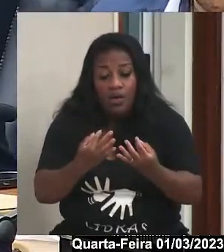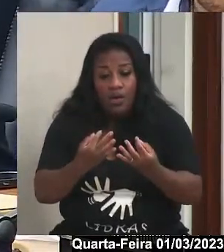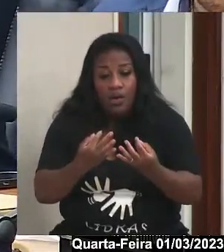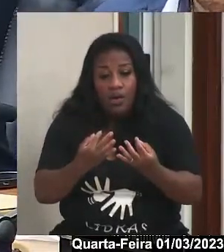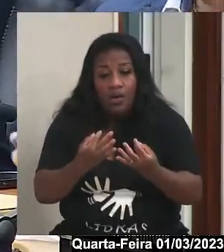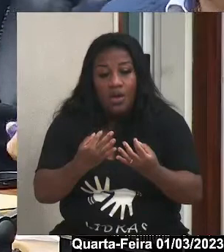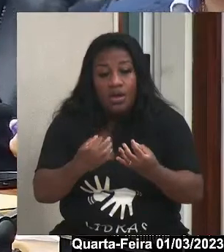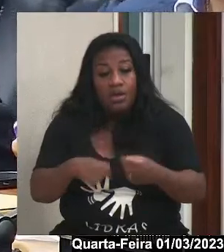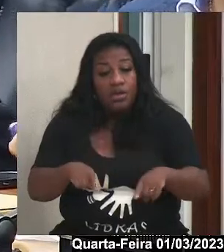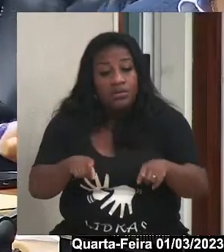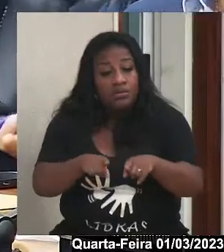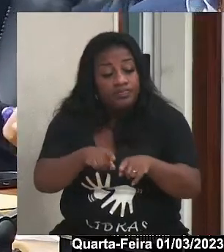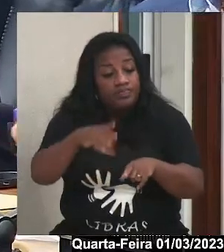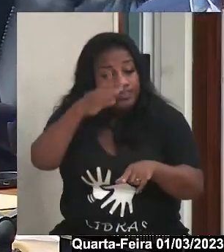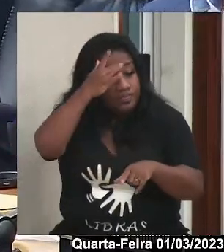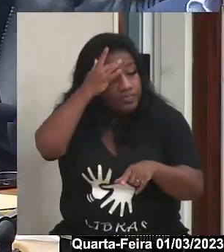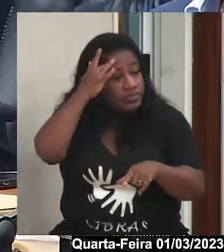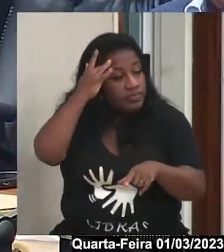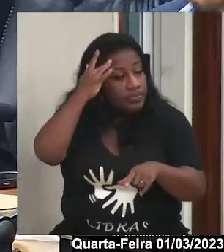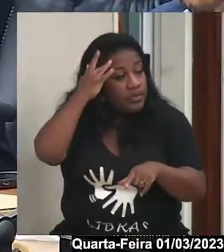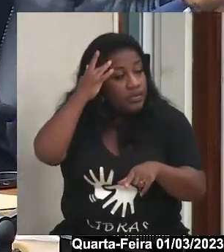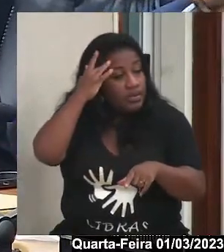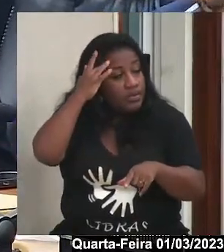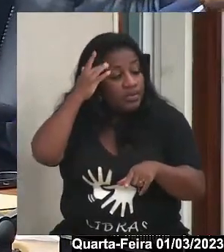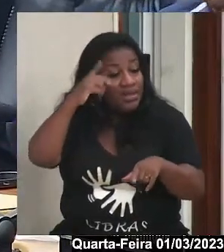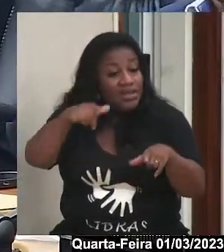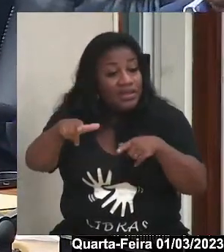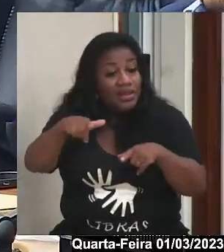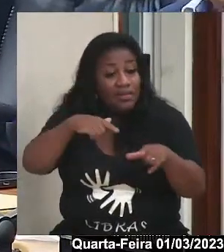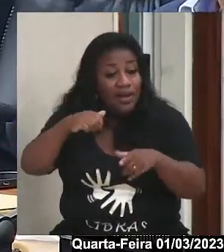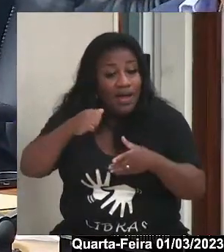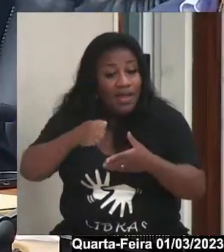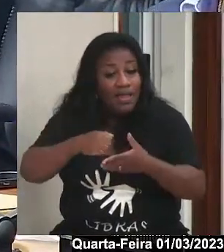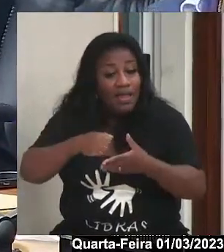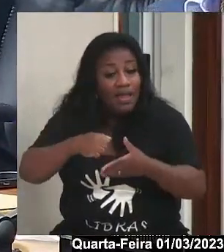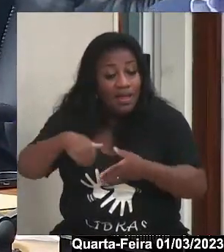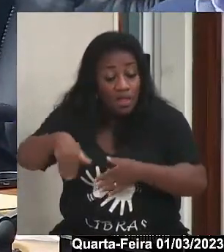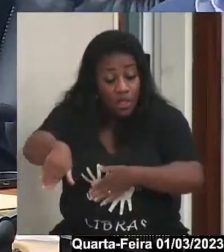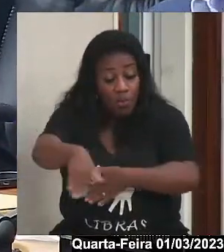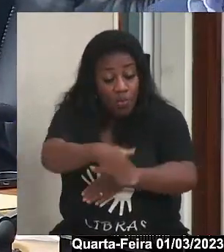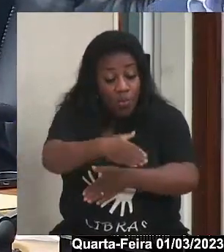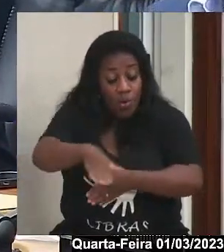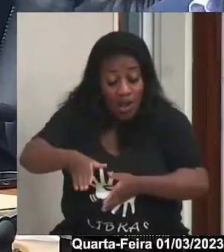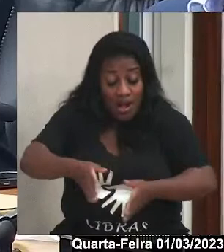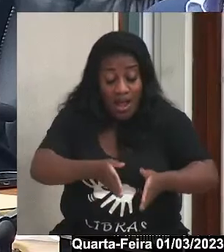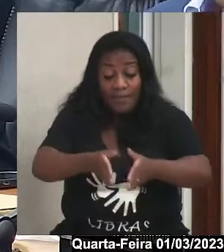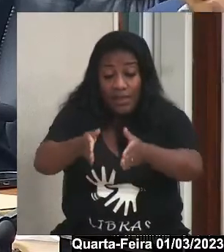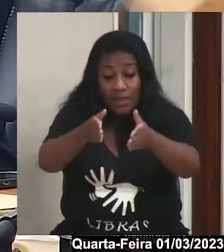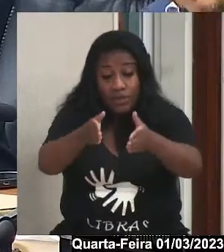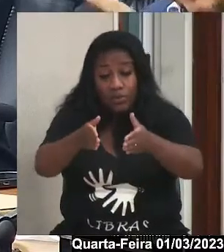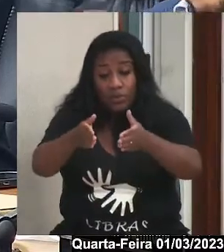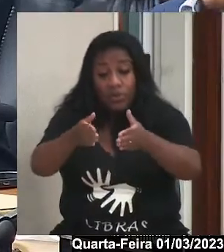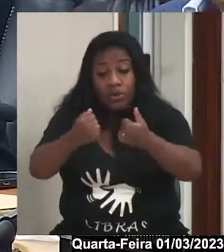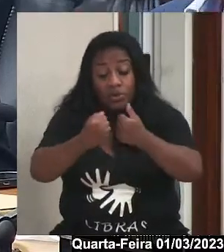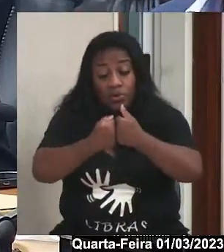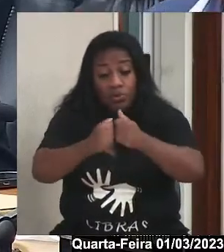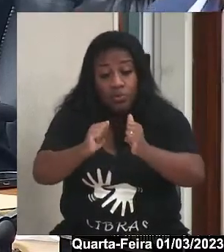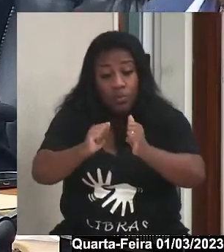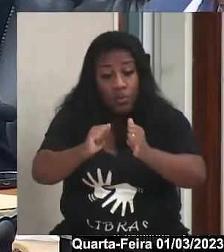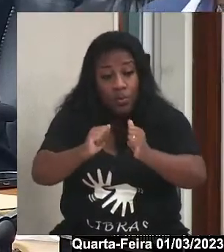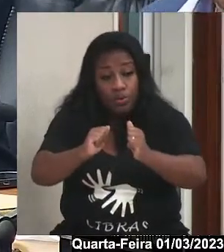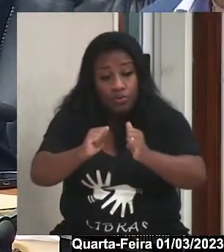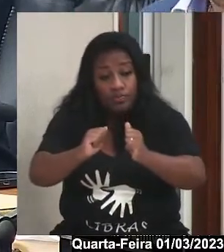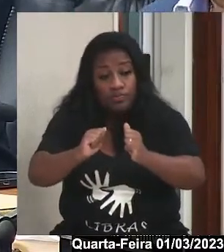disso, existem pessoas que trabalham no trajeto do ônibus, sendo que a